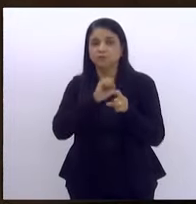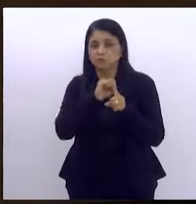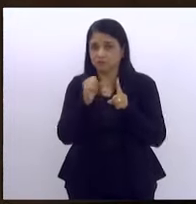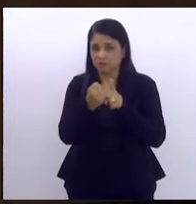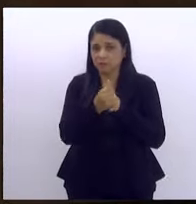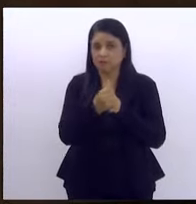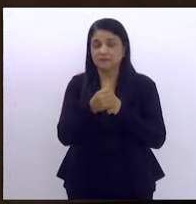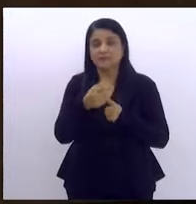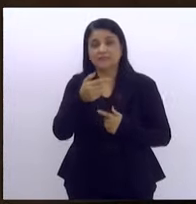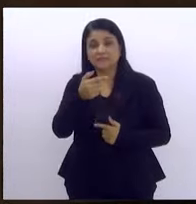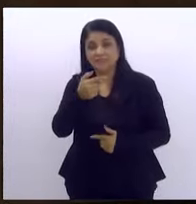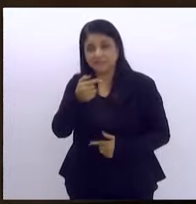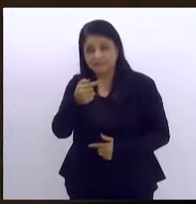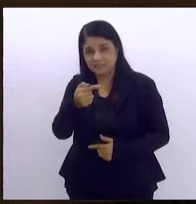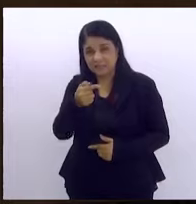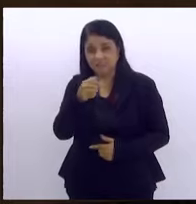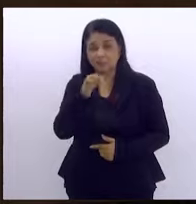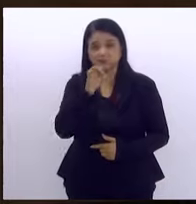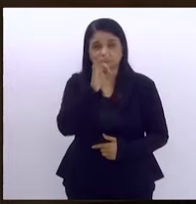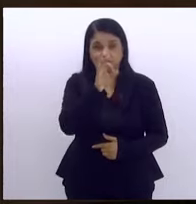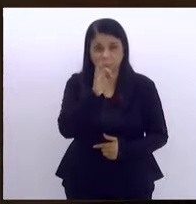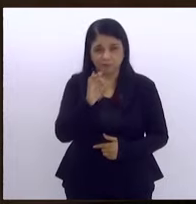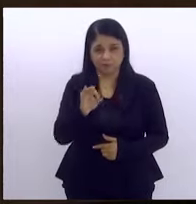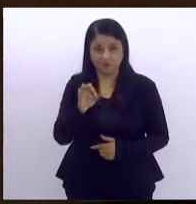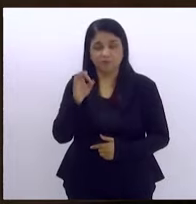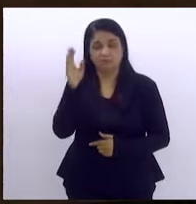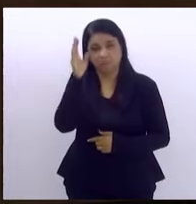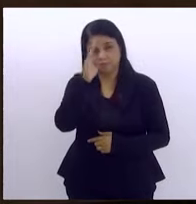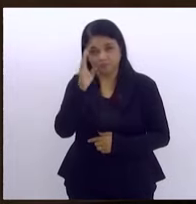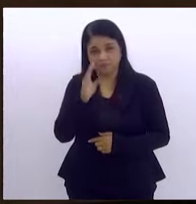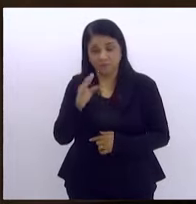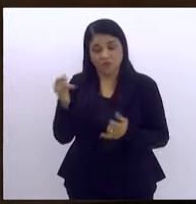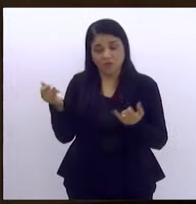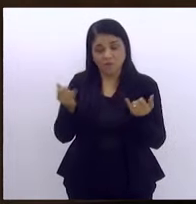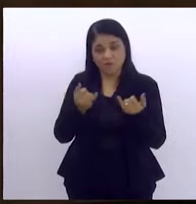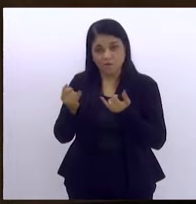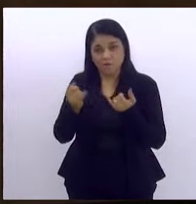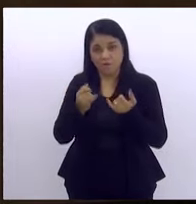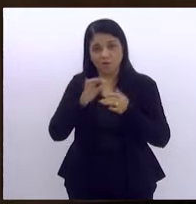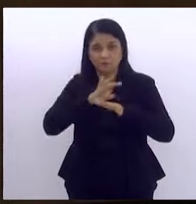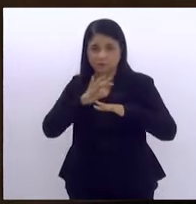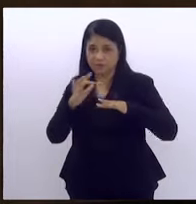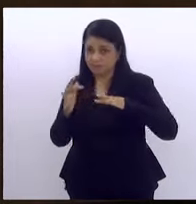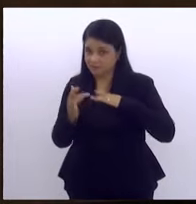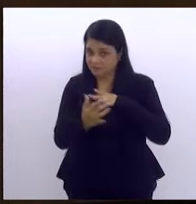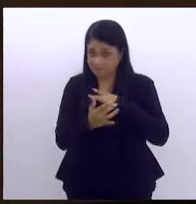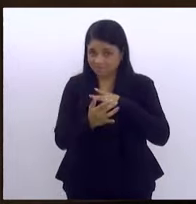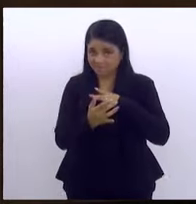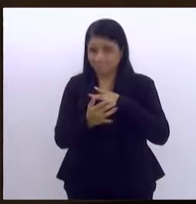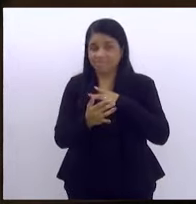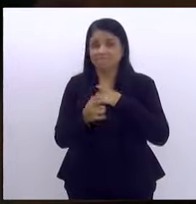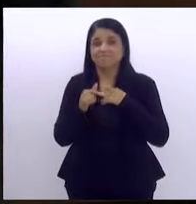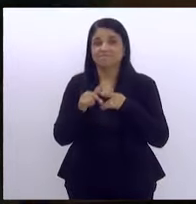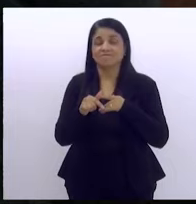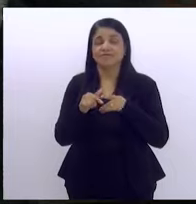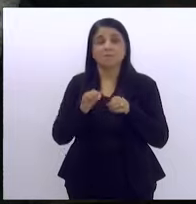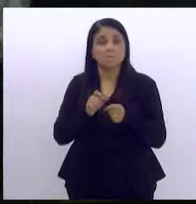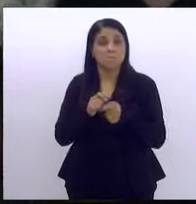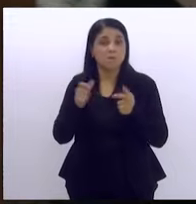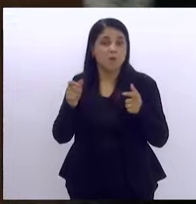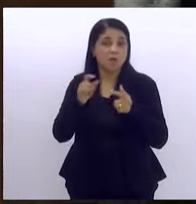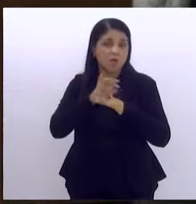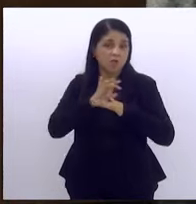seja, 7 em cada 10 brasileiros, se informam através dessas mesmas redes sociais. E aqui, as maiores redes